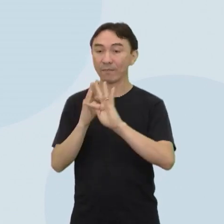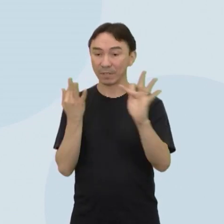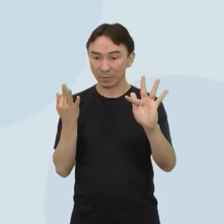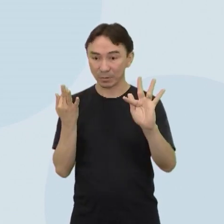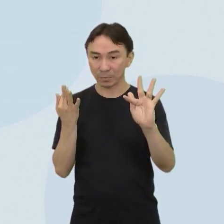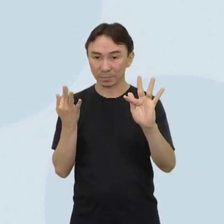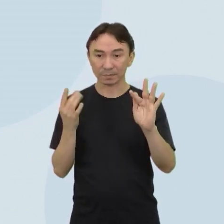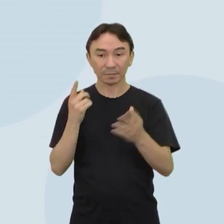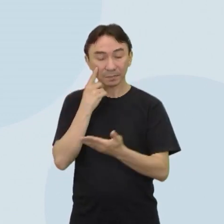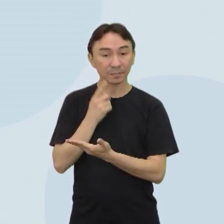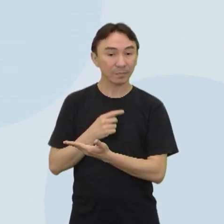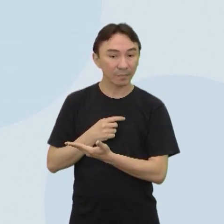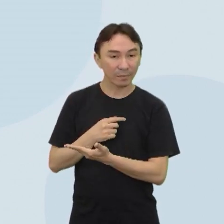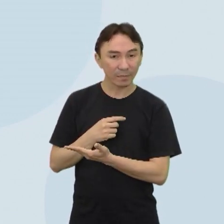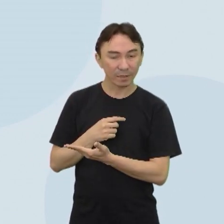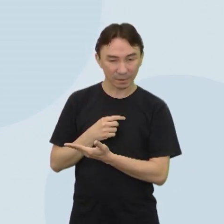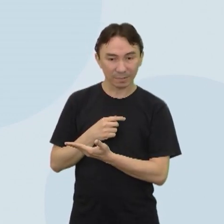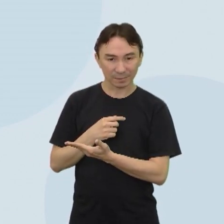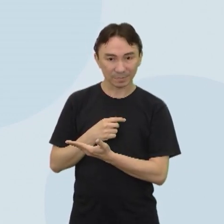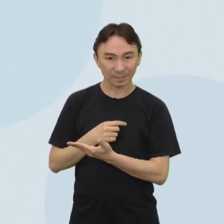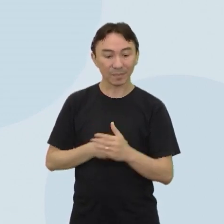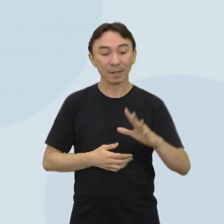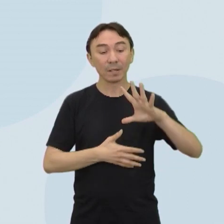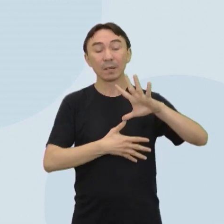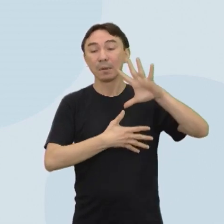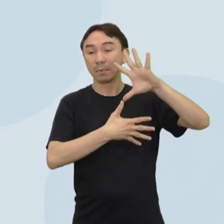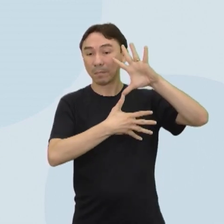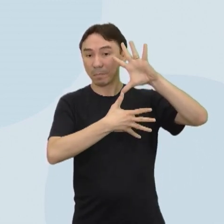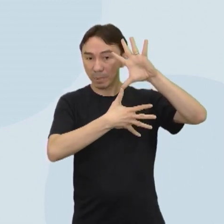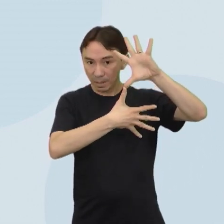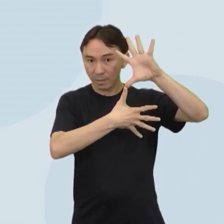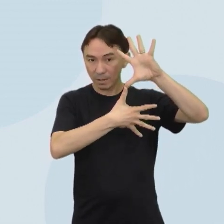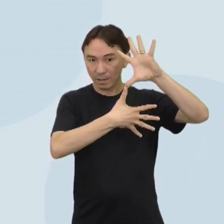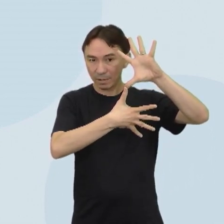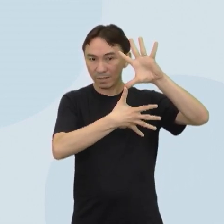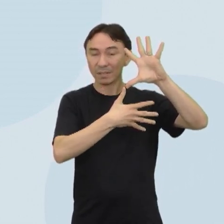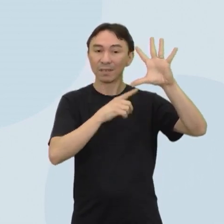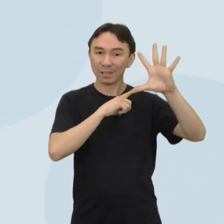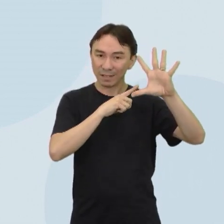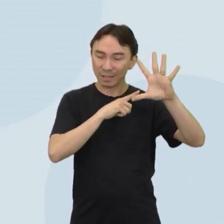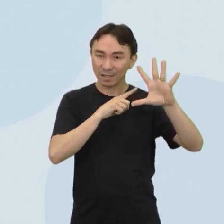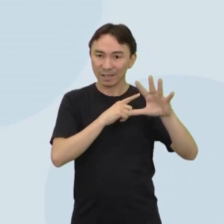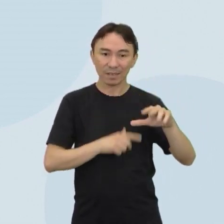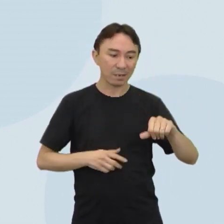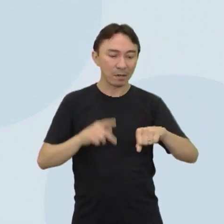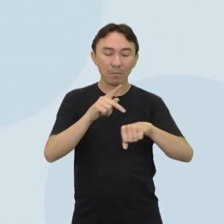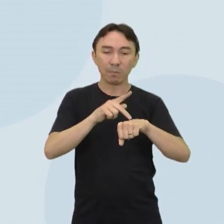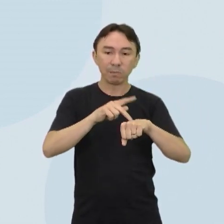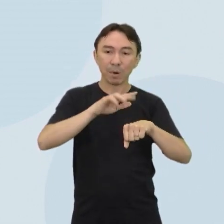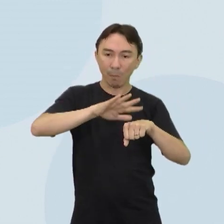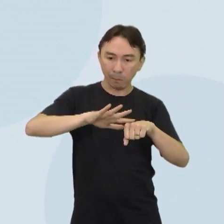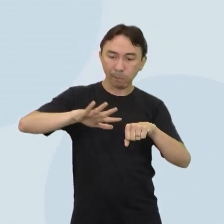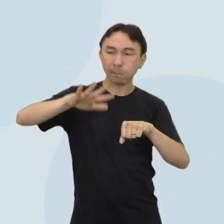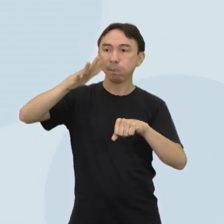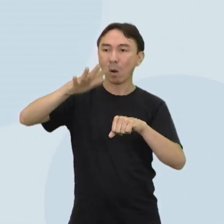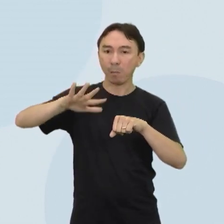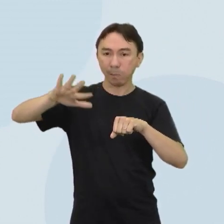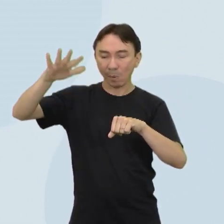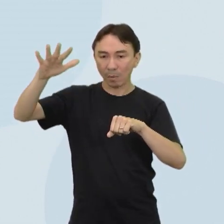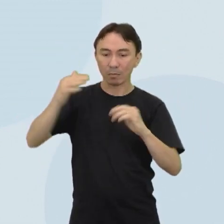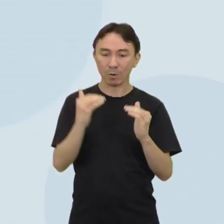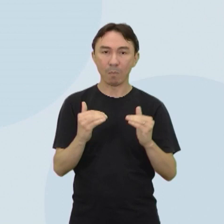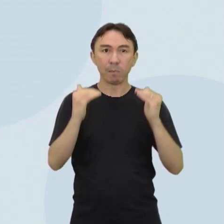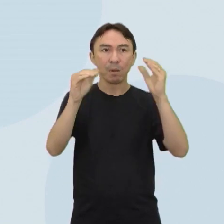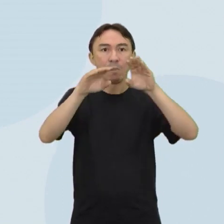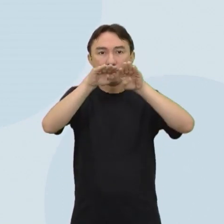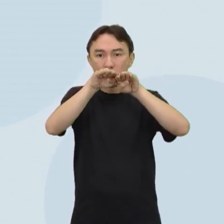o continente americano, aí, pela sua extensão, tem áreas de planaltos e áreas de planícies aí, com maior